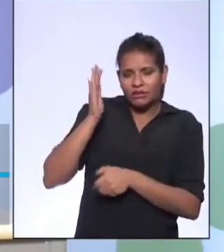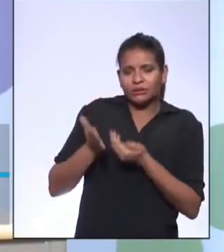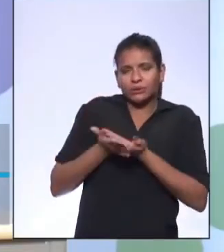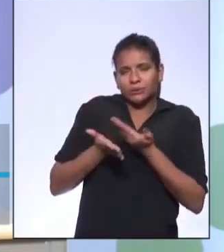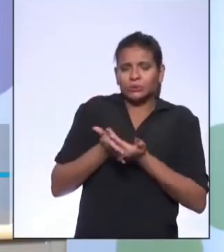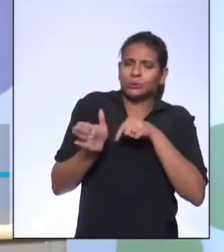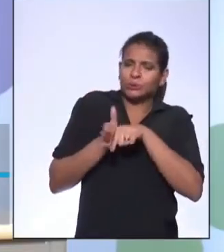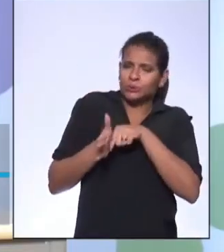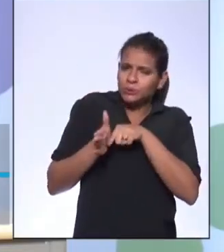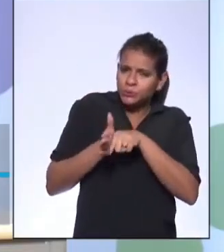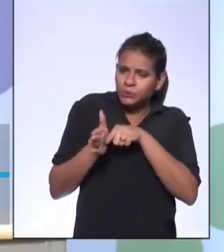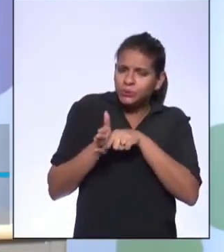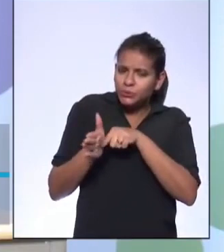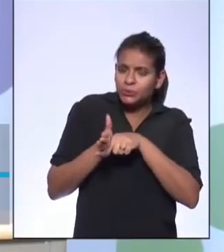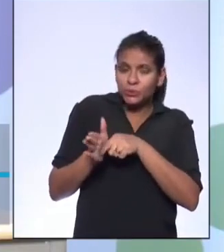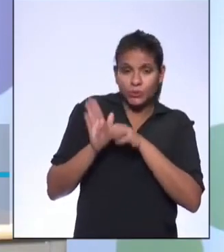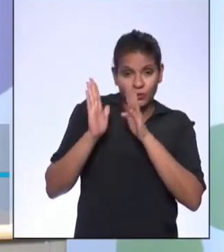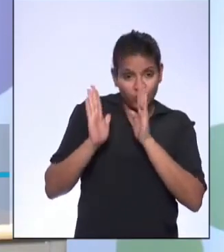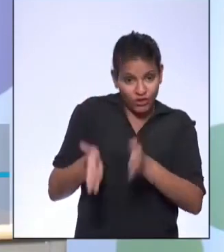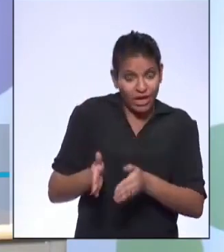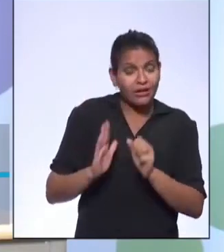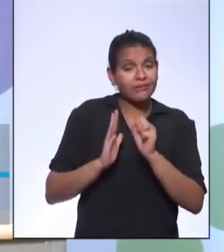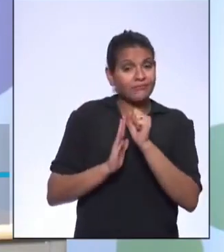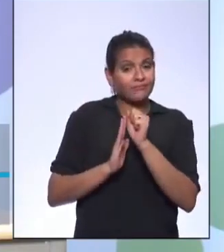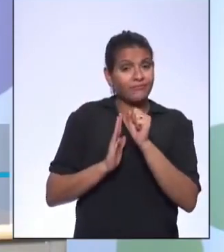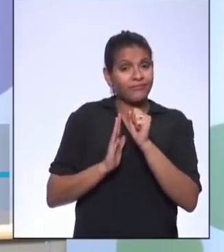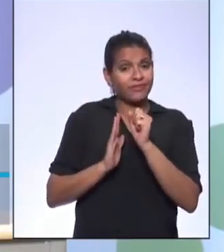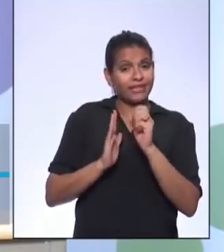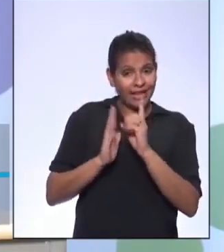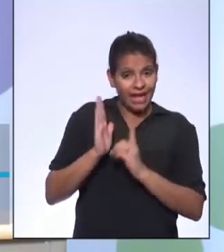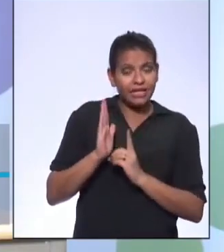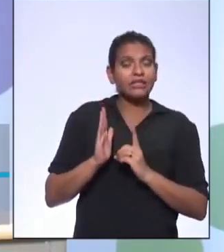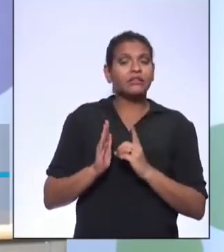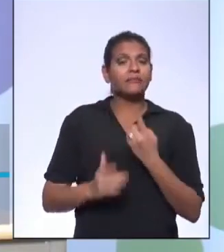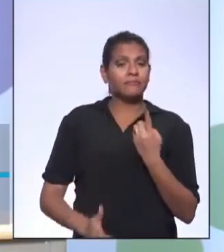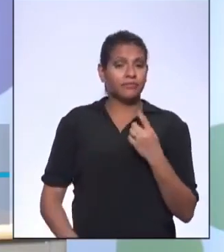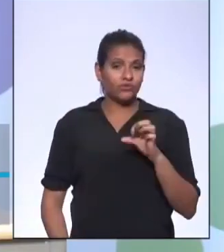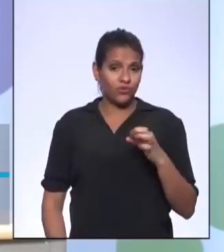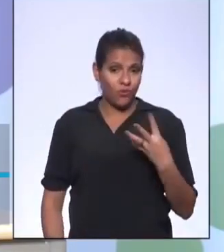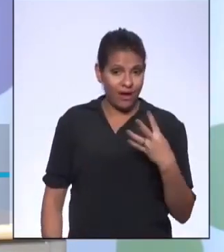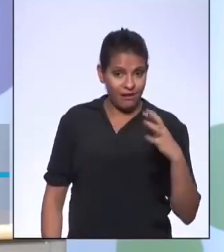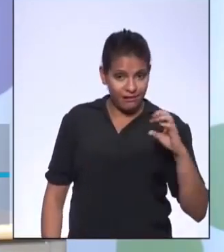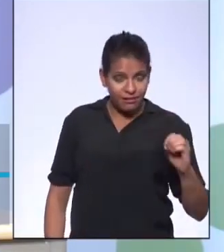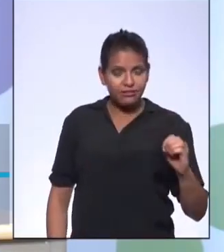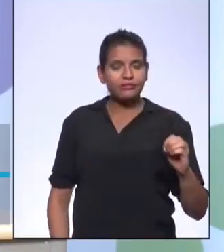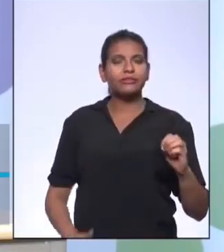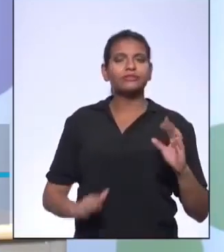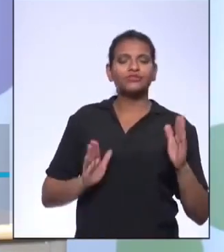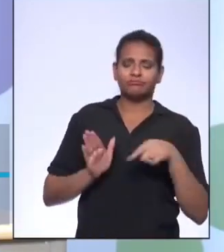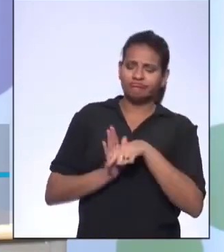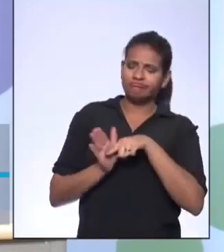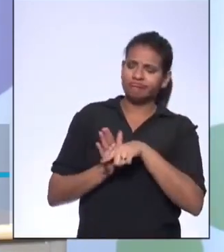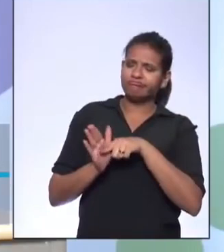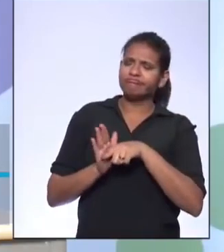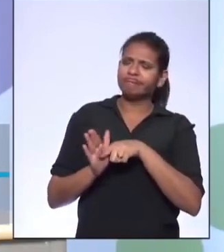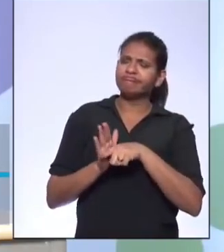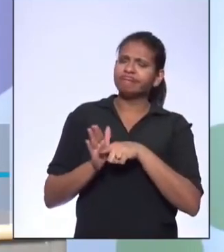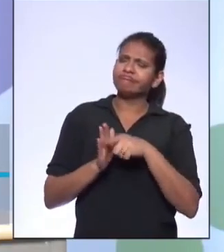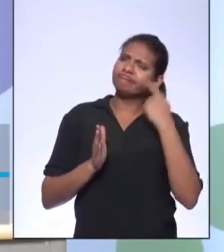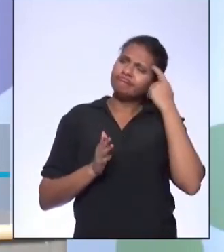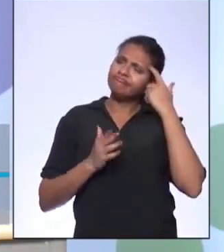Frankfurt, que, na década de 40, eles refletiram sobre o impacto do capitalismo em relação